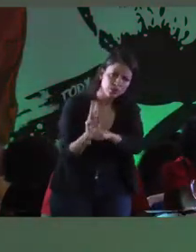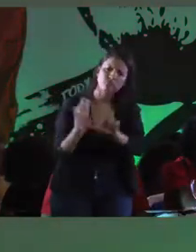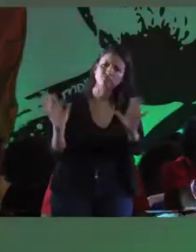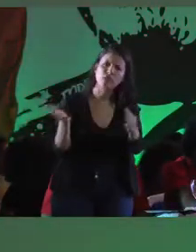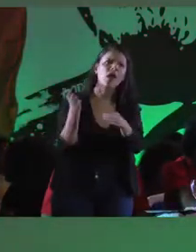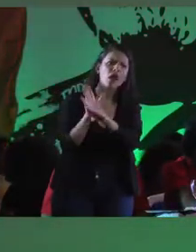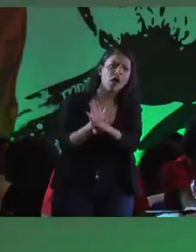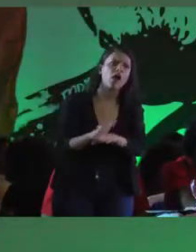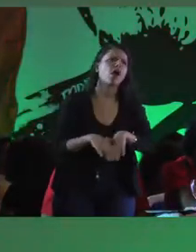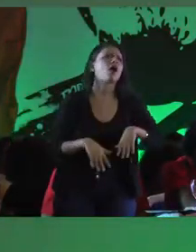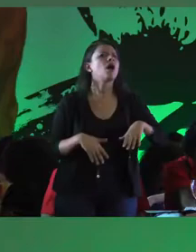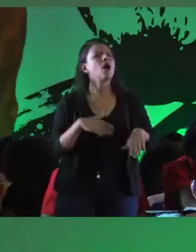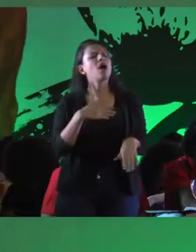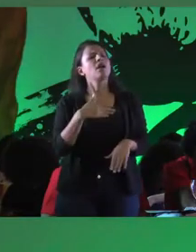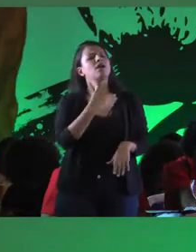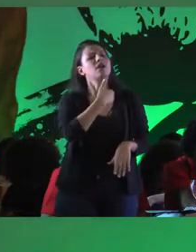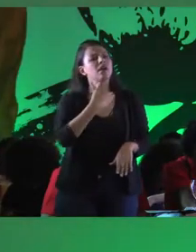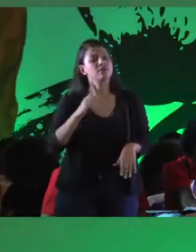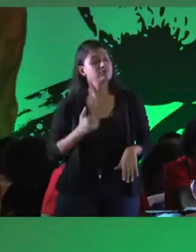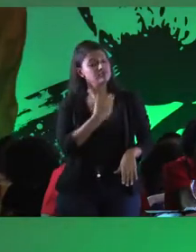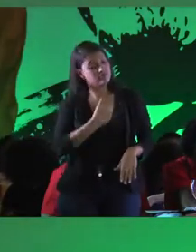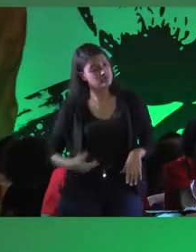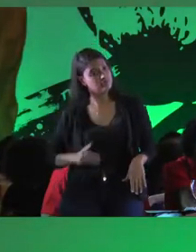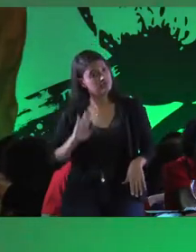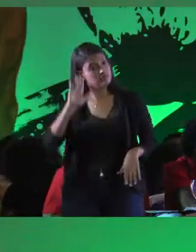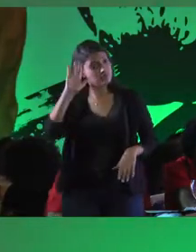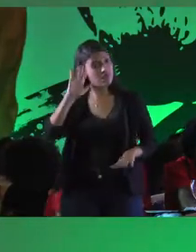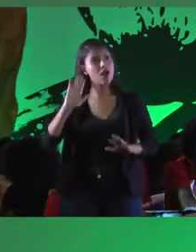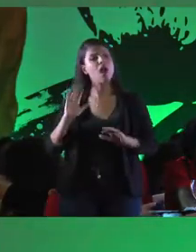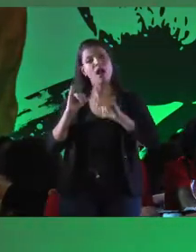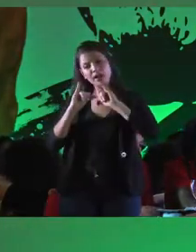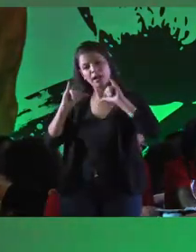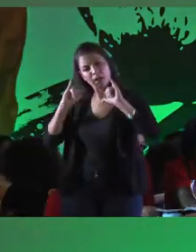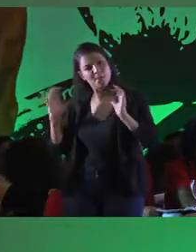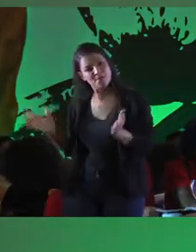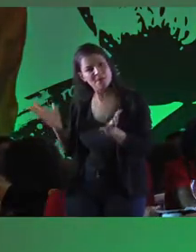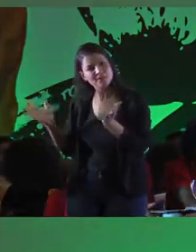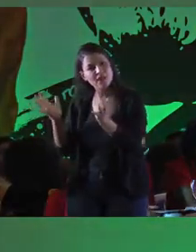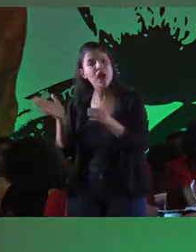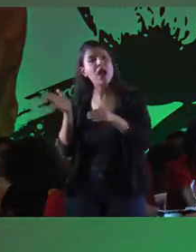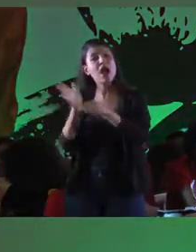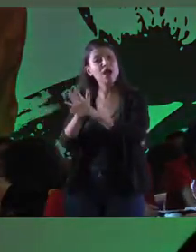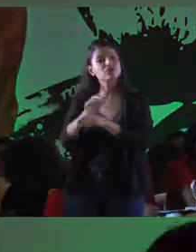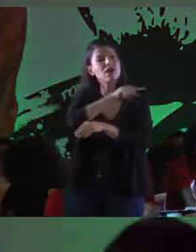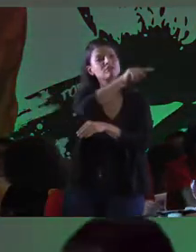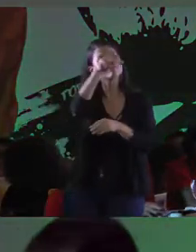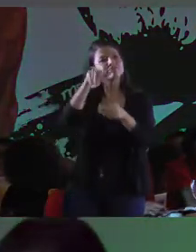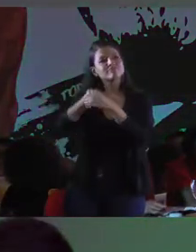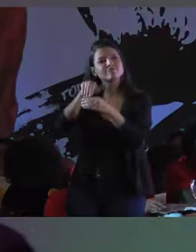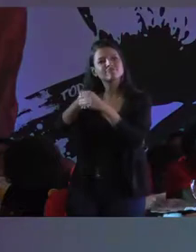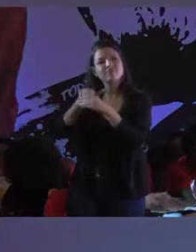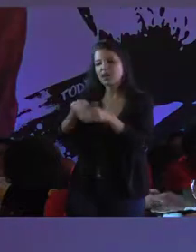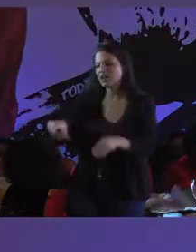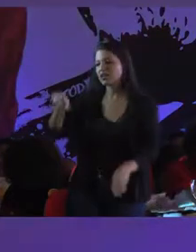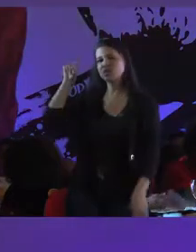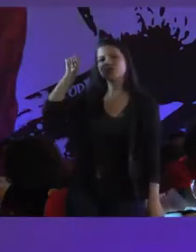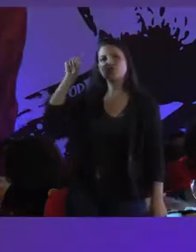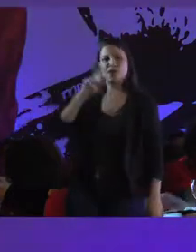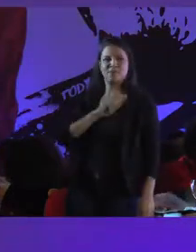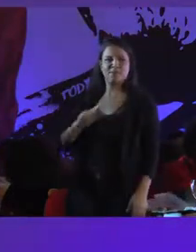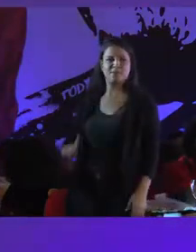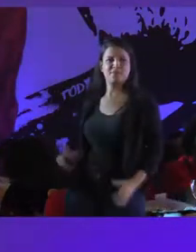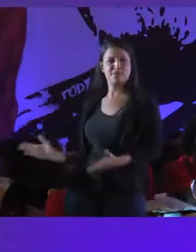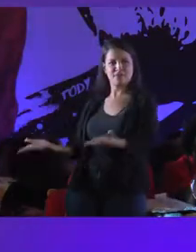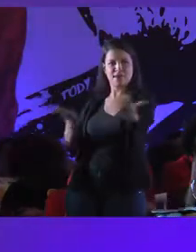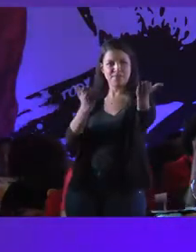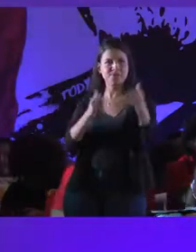candidatura, fazer sua campanha e ajudar o povo a elegê-lo presidente. Presidente, hoje o Brasil é